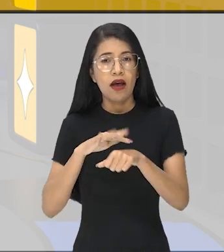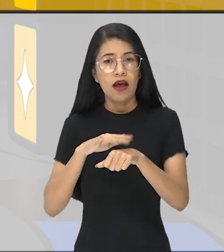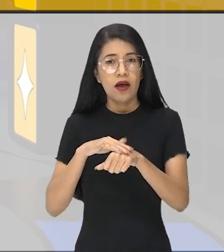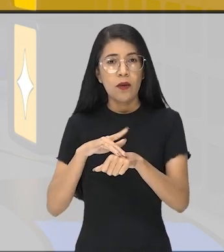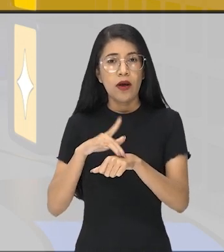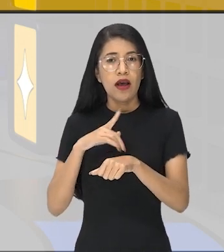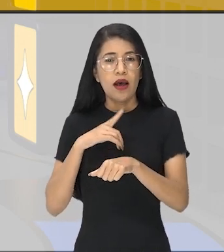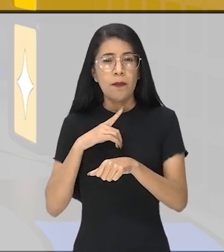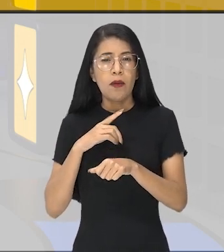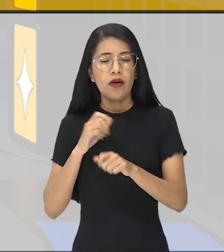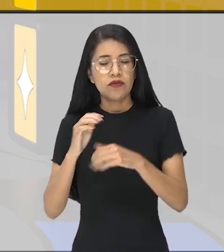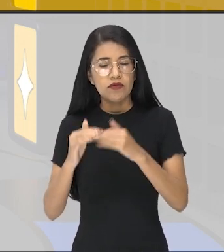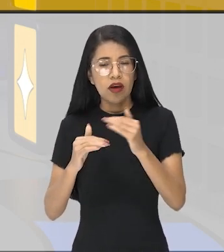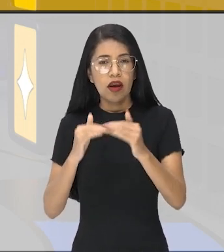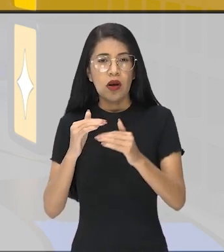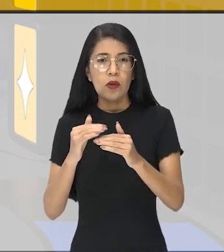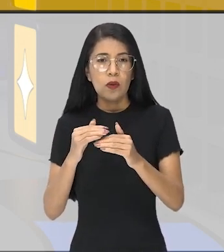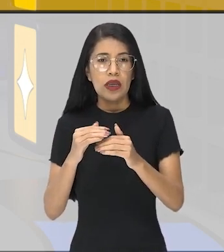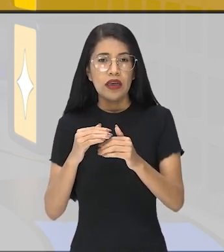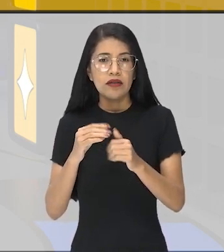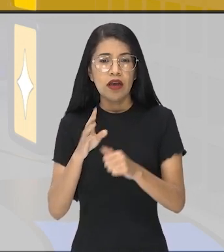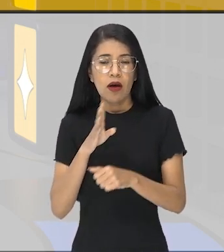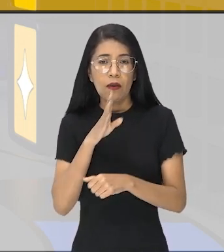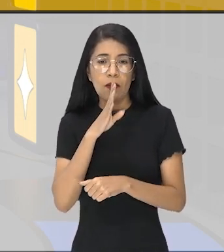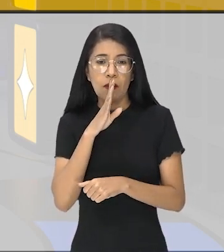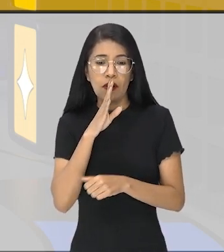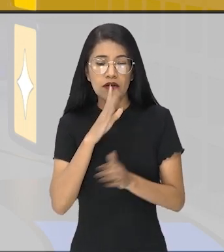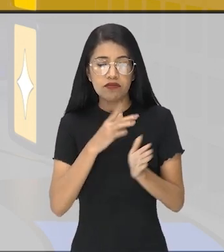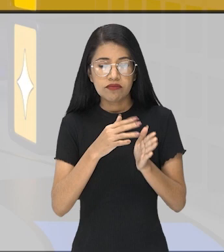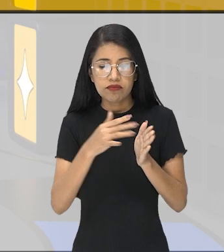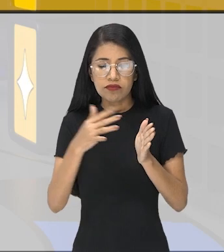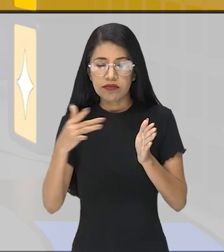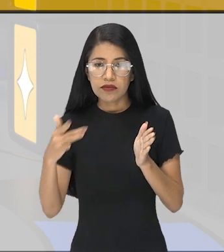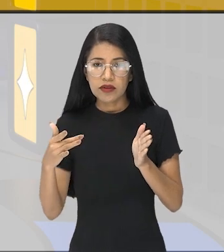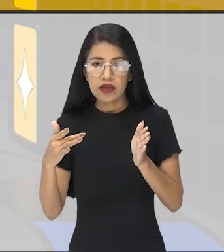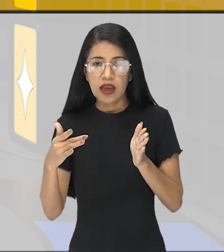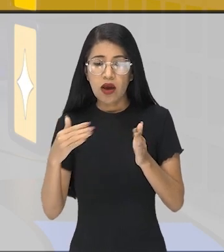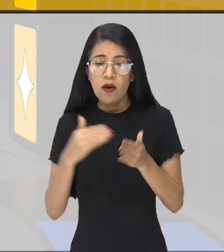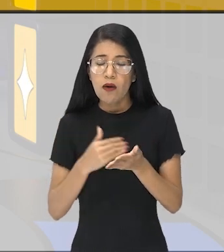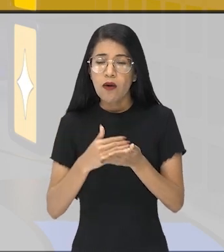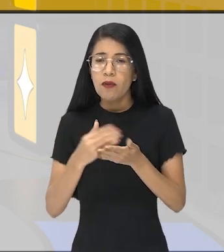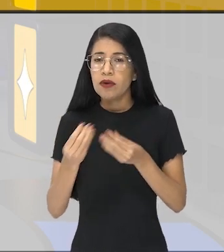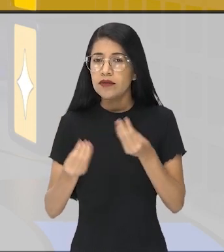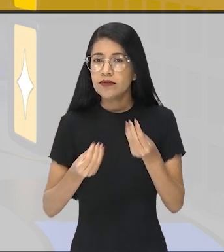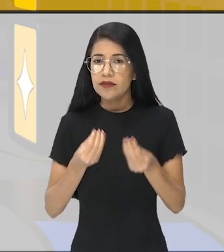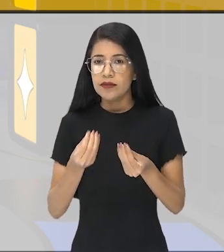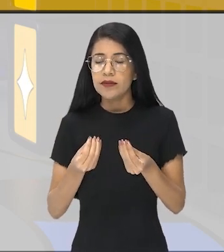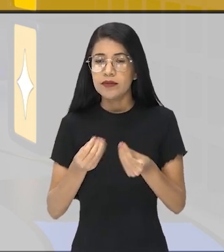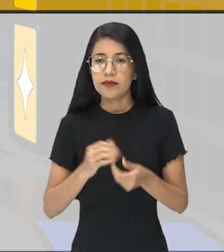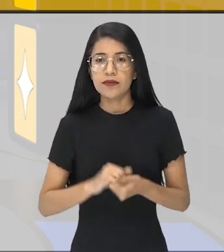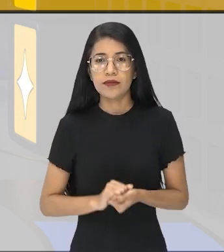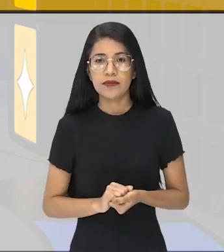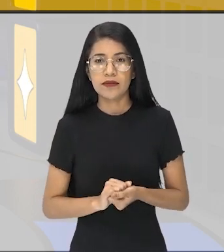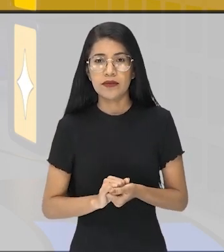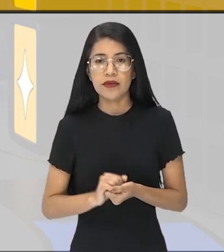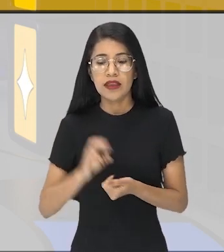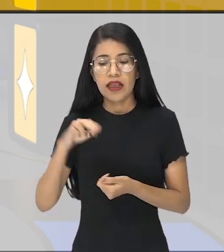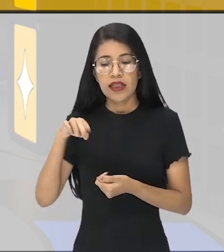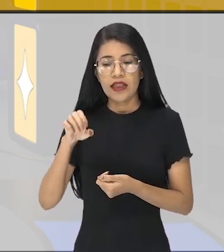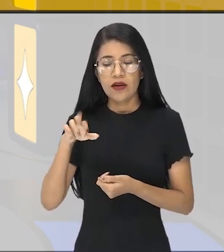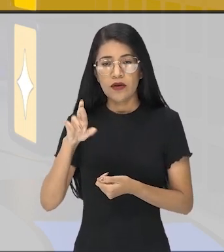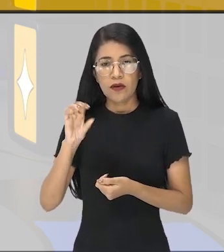curso silencioso por longos períodos, a apresentação inicial pode ser um quadro de